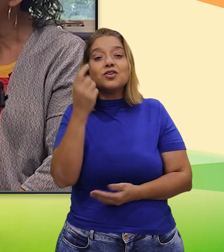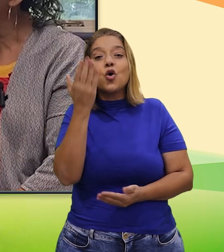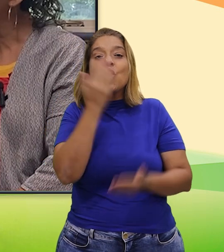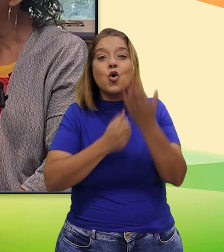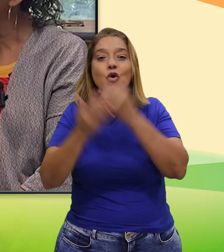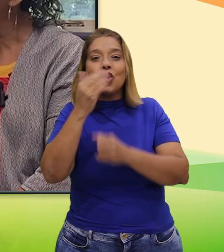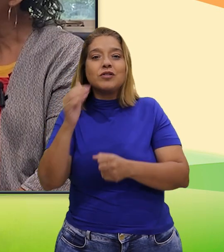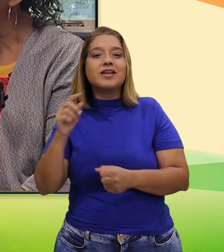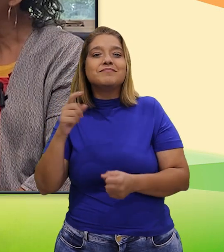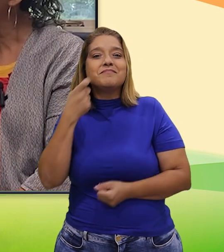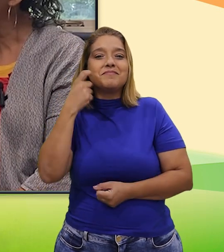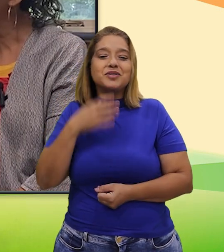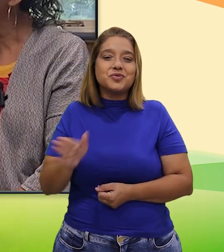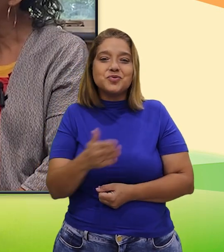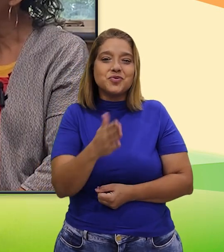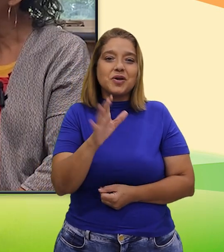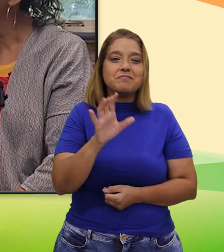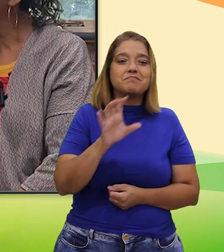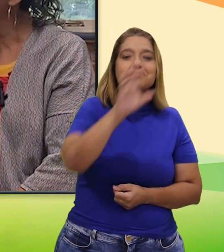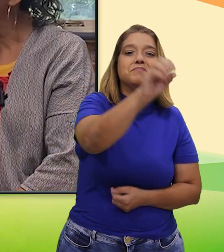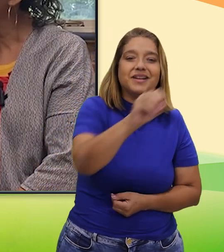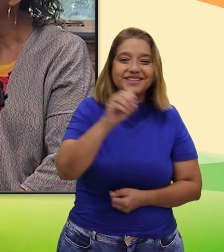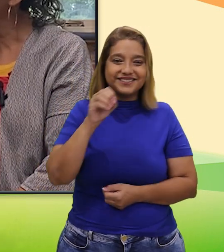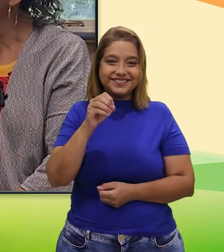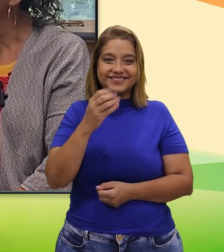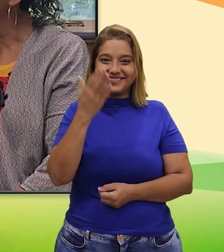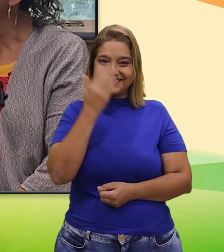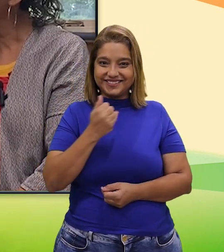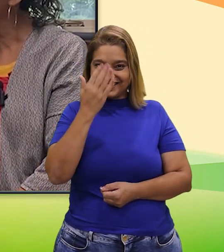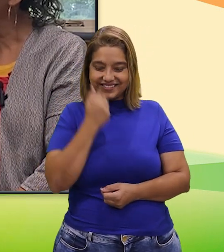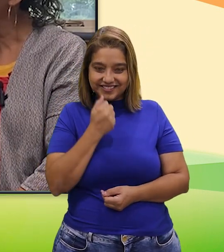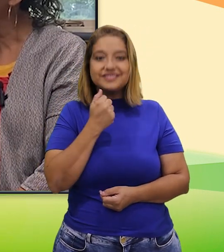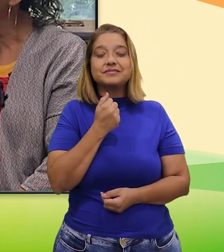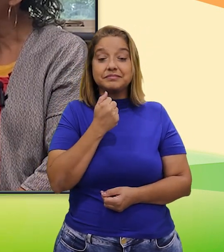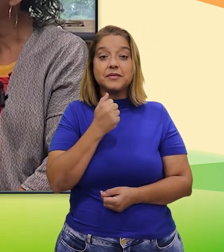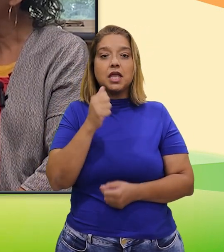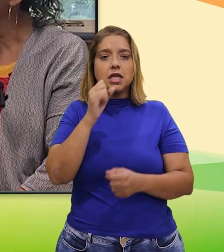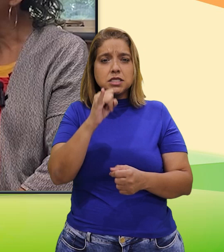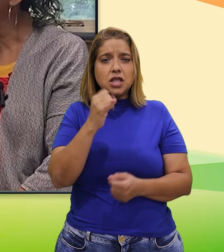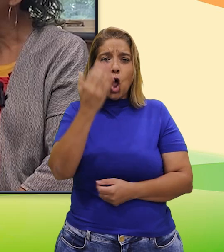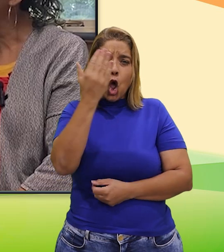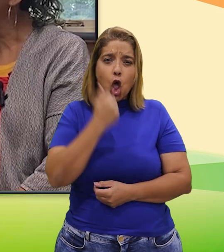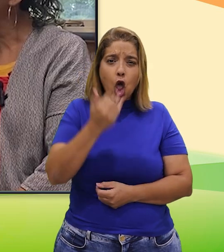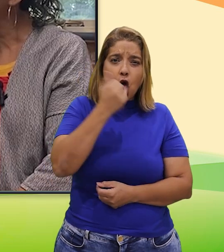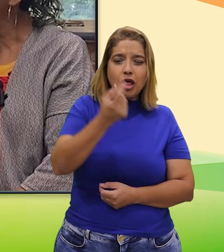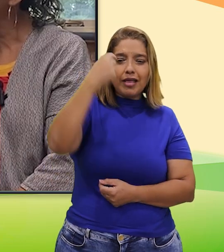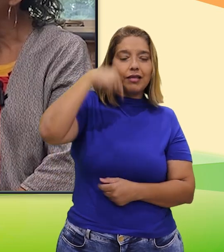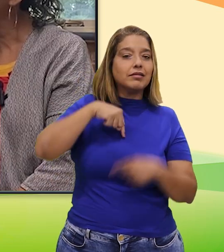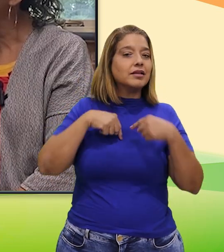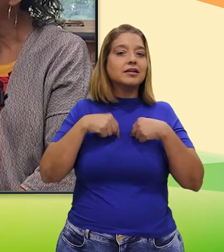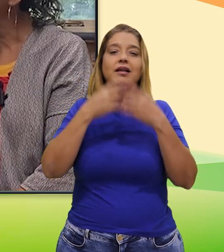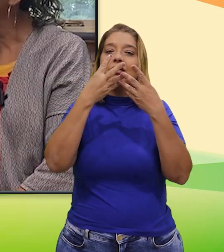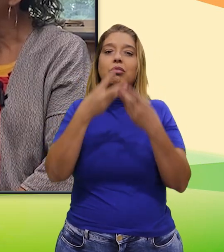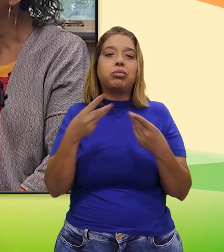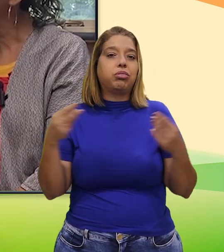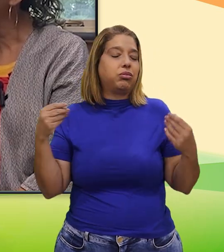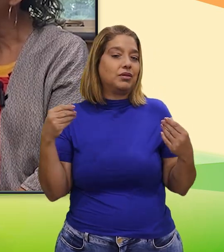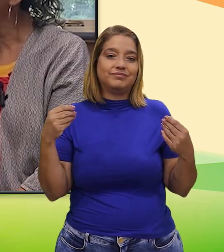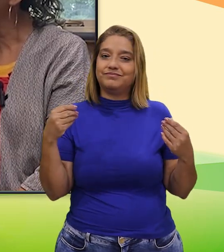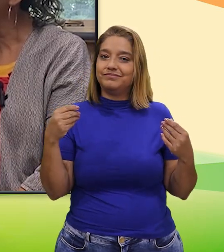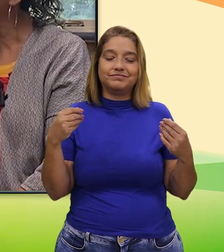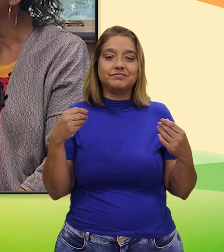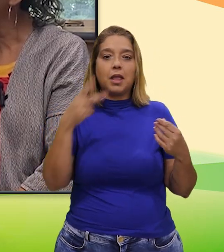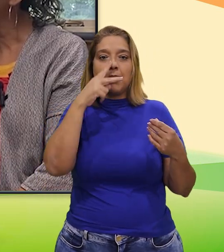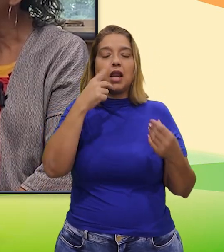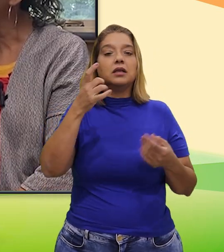pelo peixe como um inseto. E o peixe vai, então, se alimentar disso. Entra no organismo do peixe